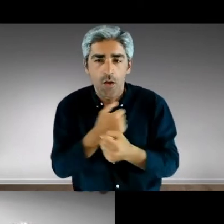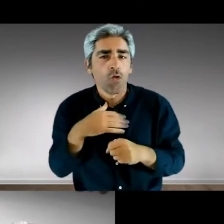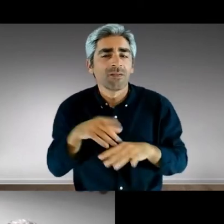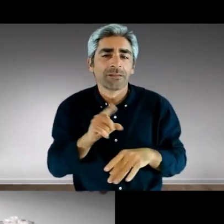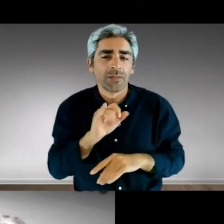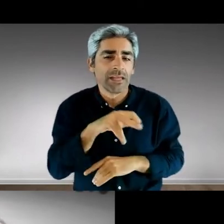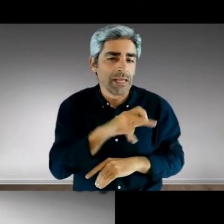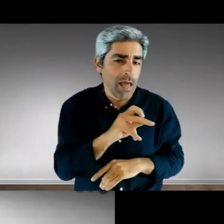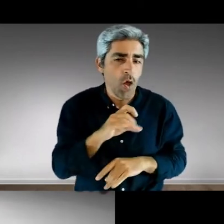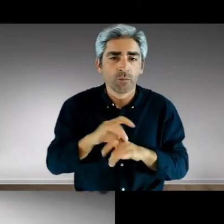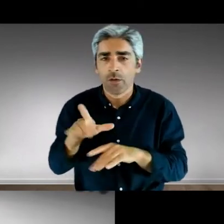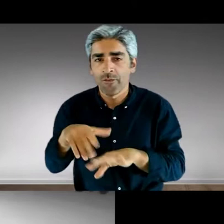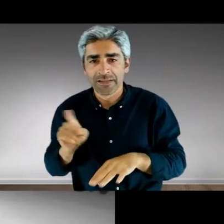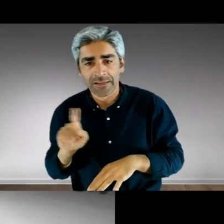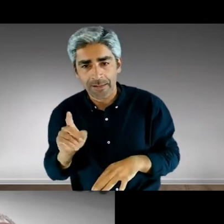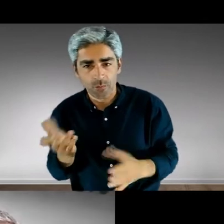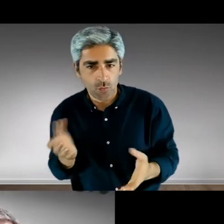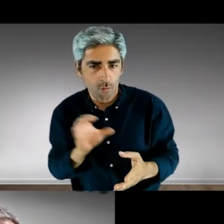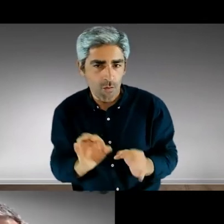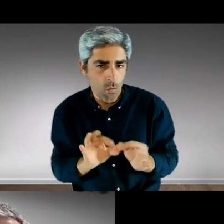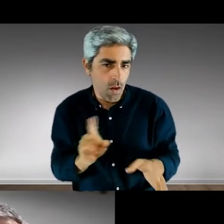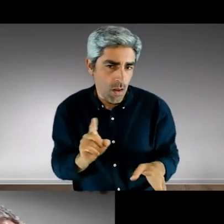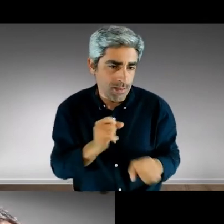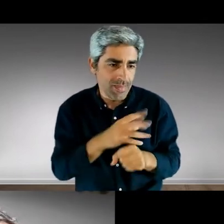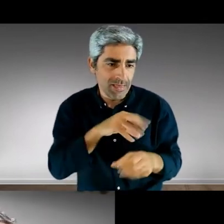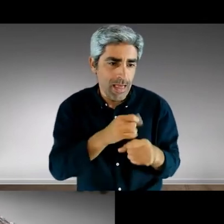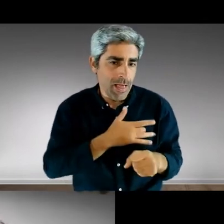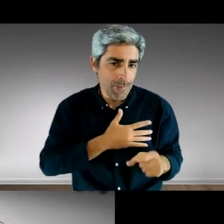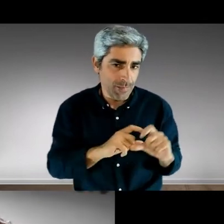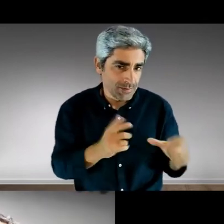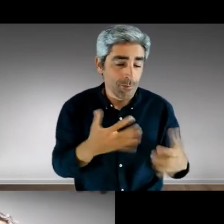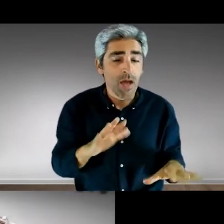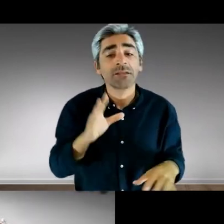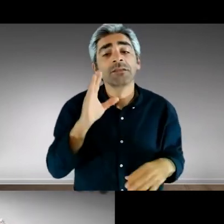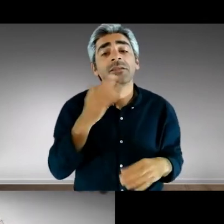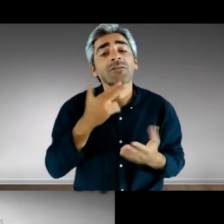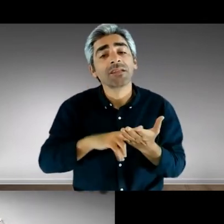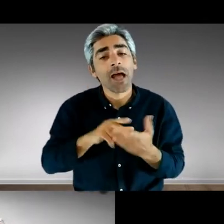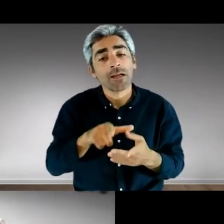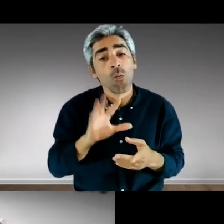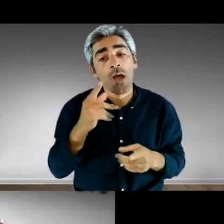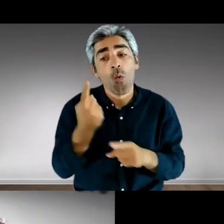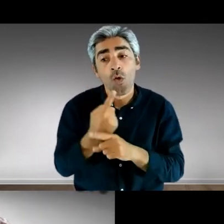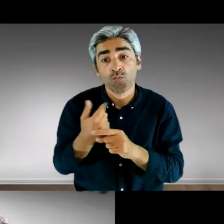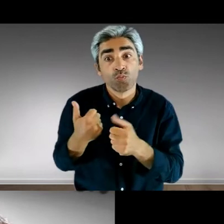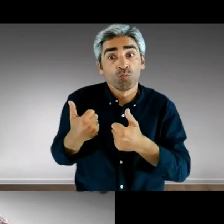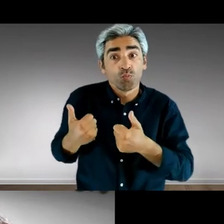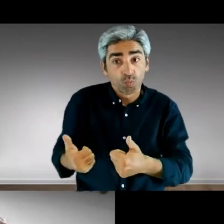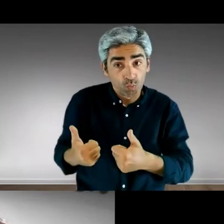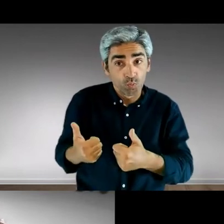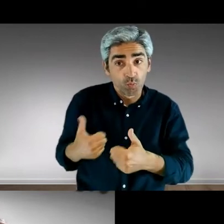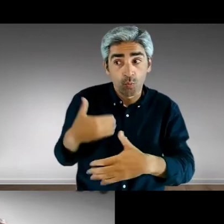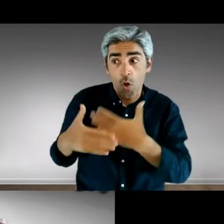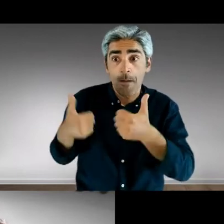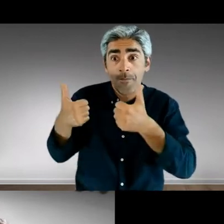fazer isso no hospital, não vamos fazer isso quando estamos a trabalhar numa empresa, mas a verdade é que isso depois, quando as coisas correm bem,